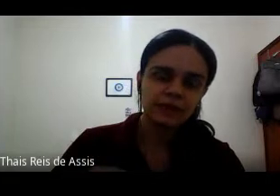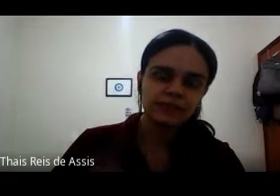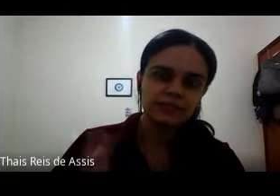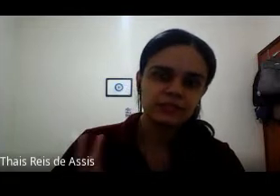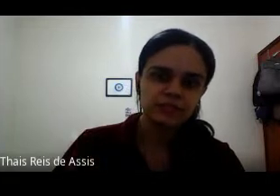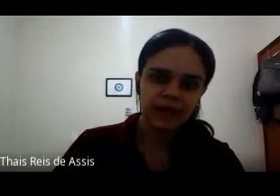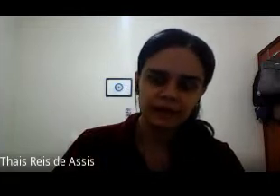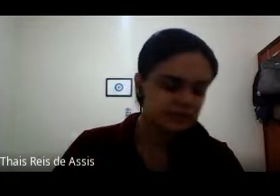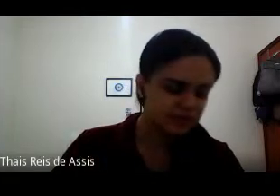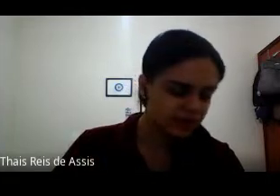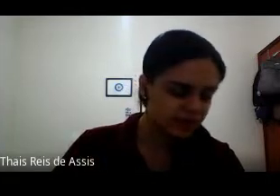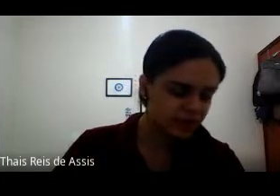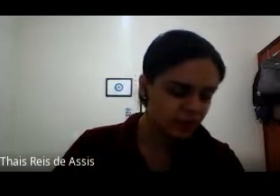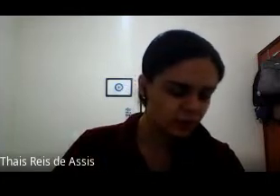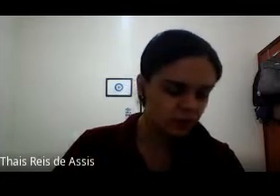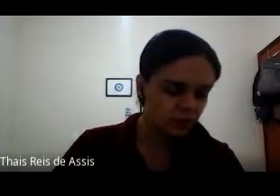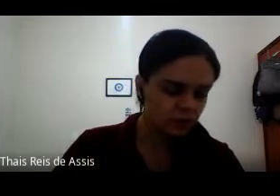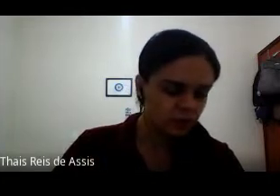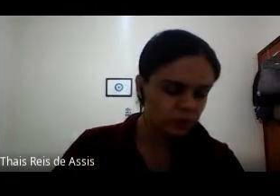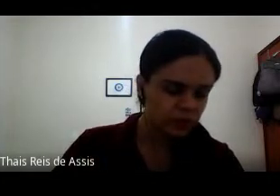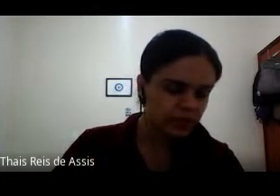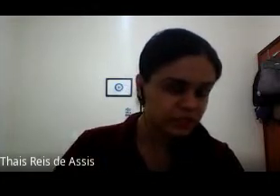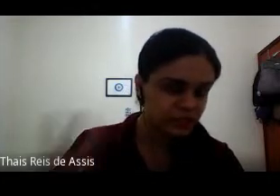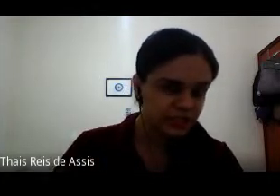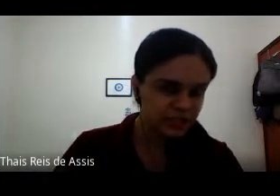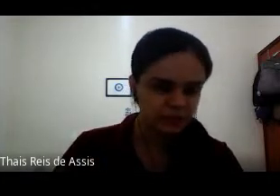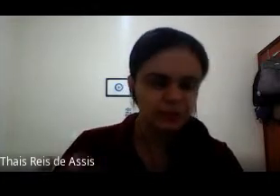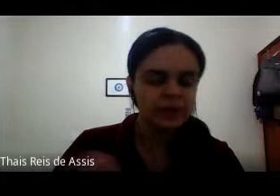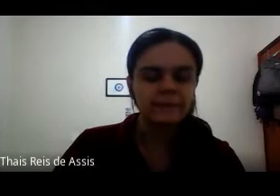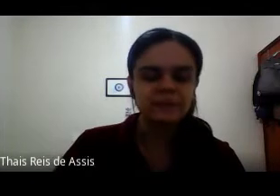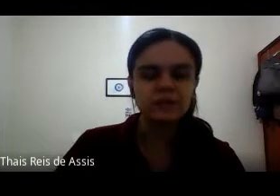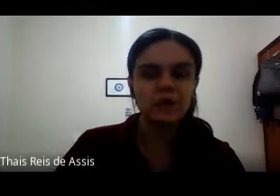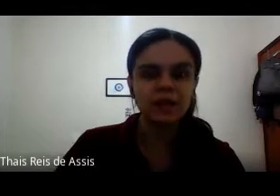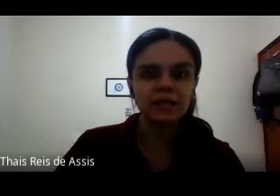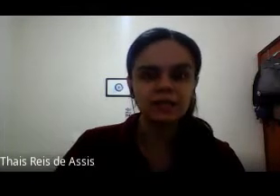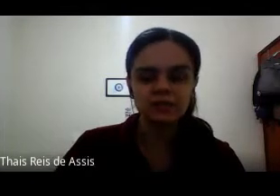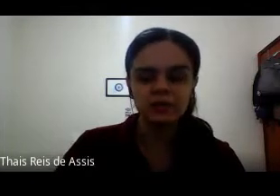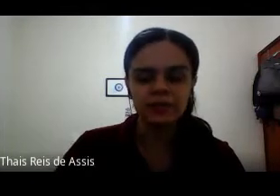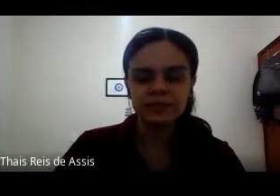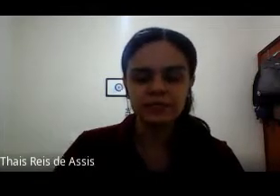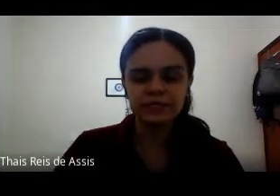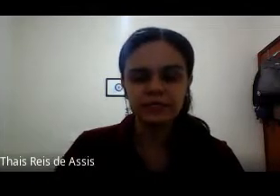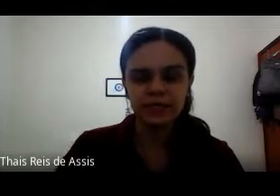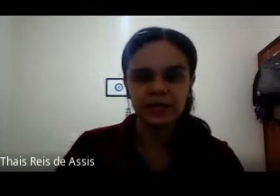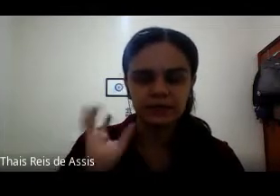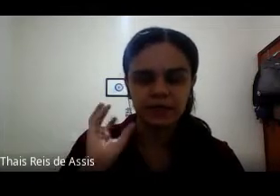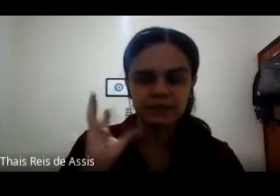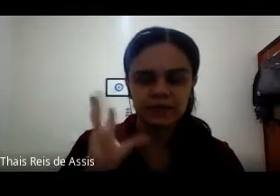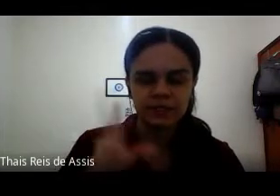escola ela precisa de mudar. Você vê eles te ensinando. Mas a escola ela tem que se tornar uma instância